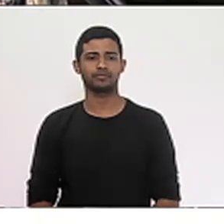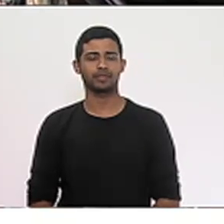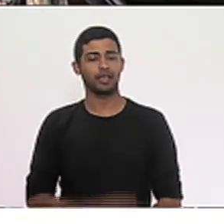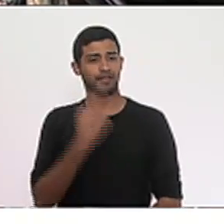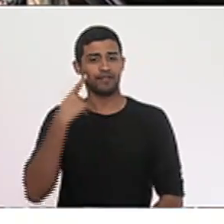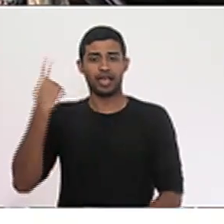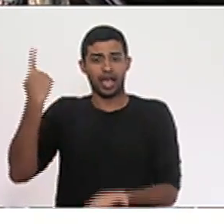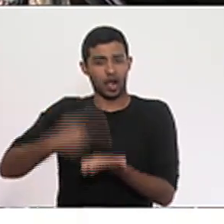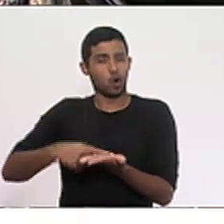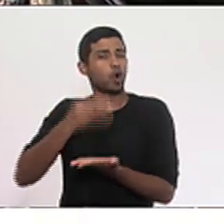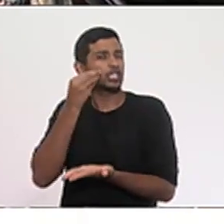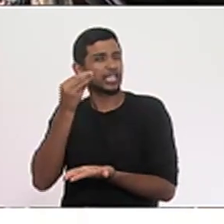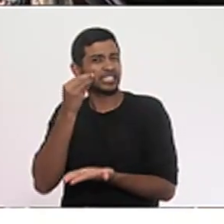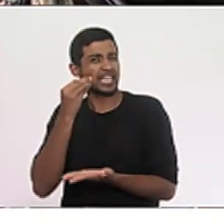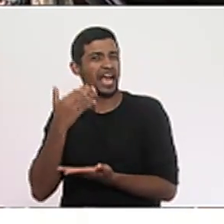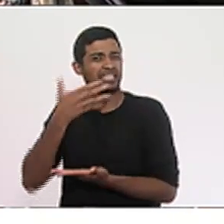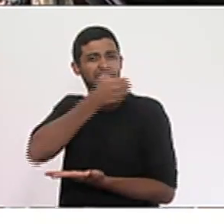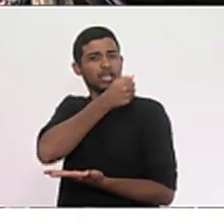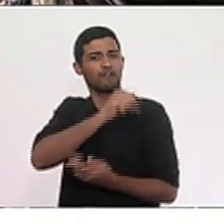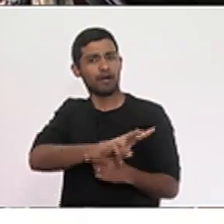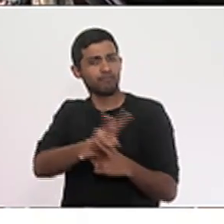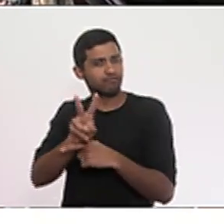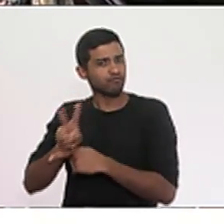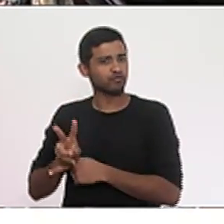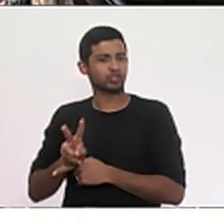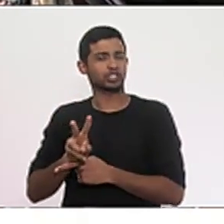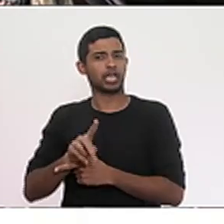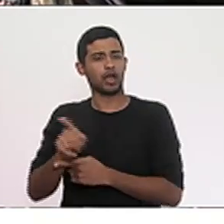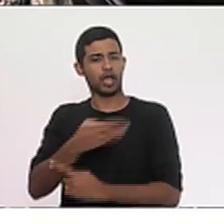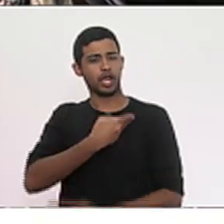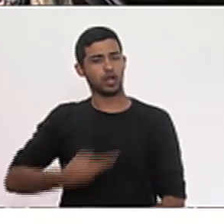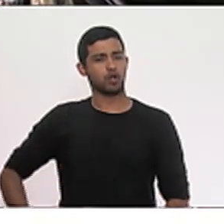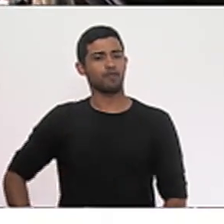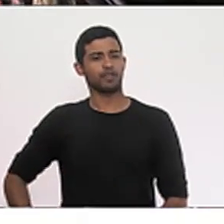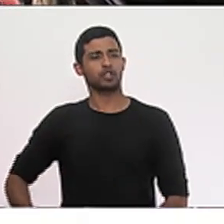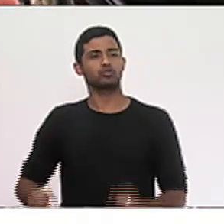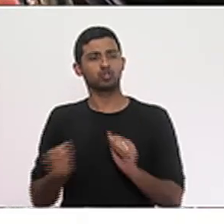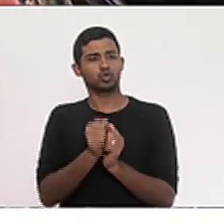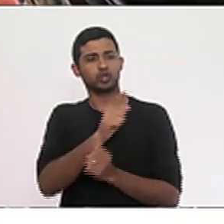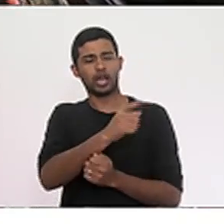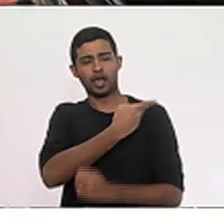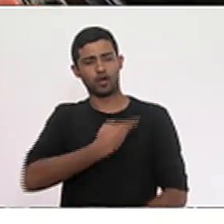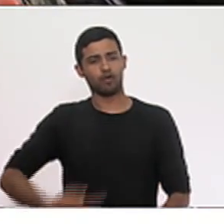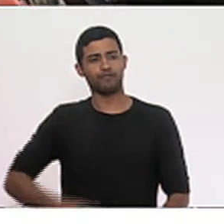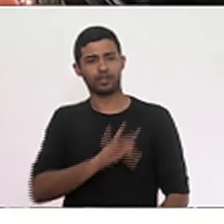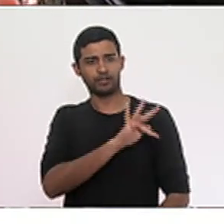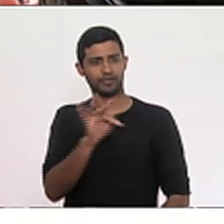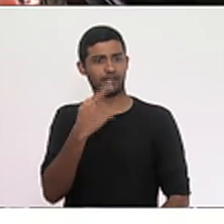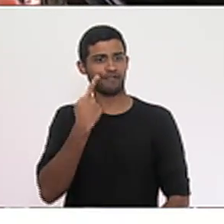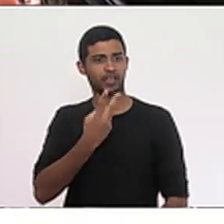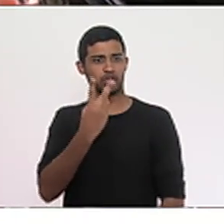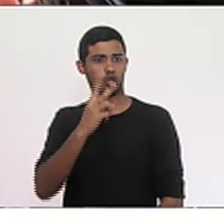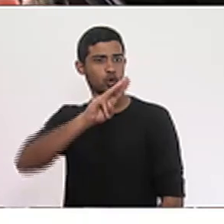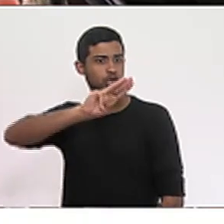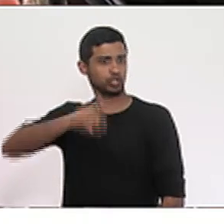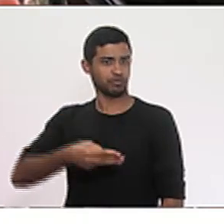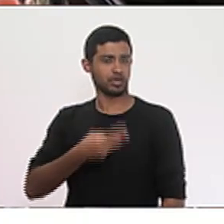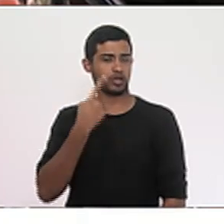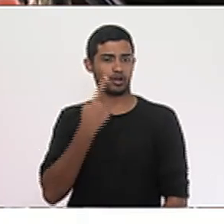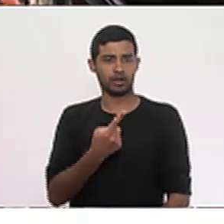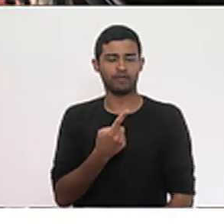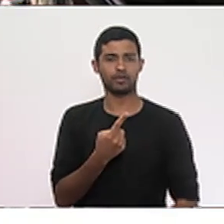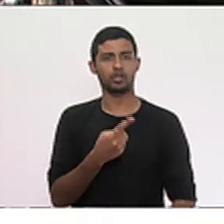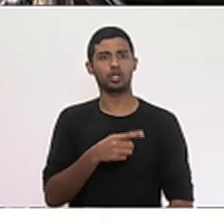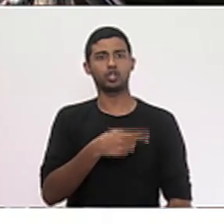de recuperação fiscal que o governo do Estado fez com o governo federal de 2,9 bilhões,